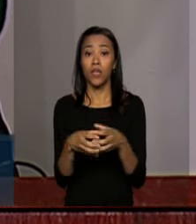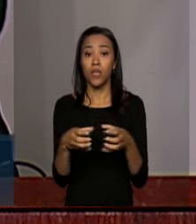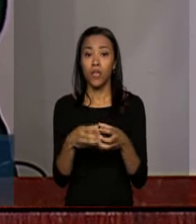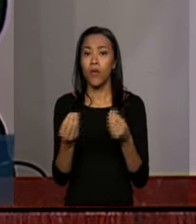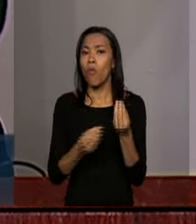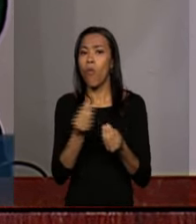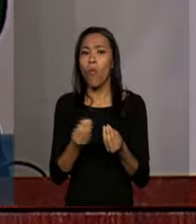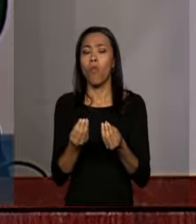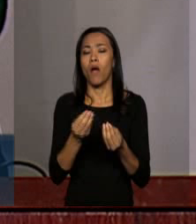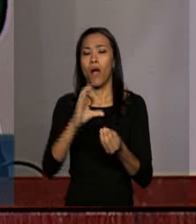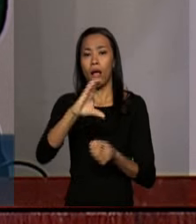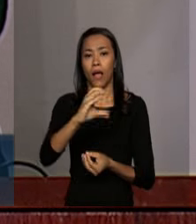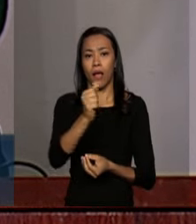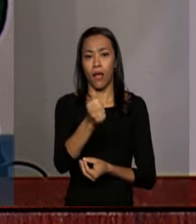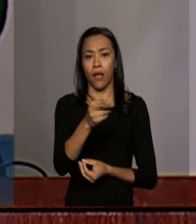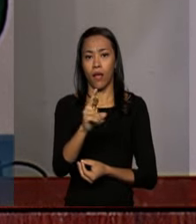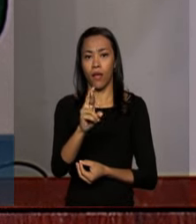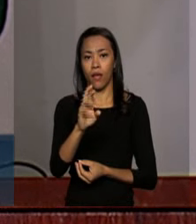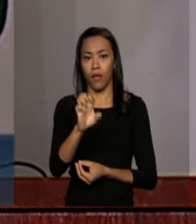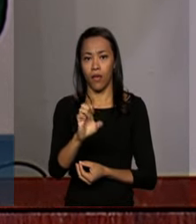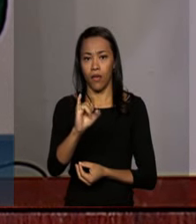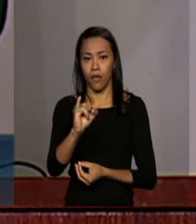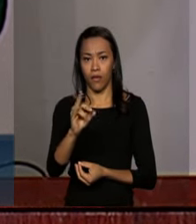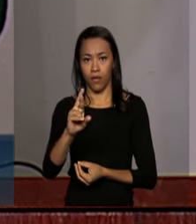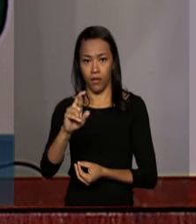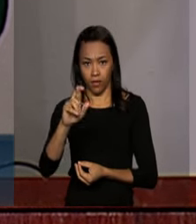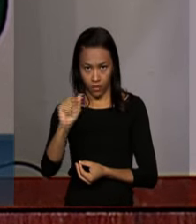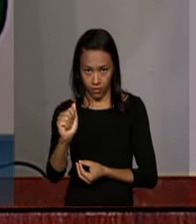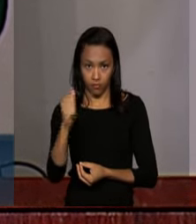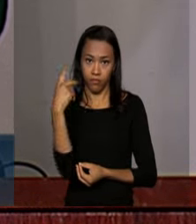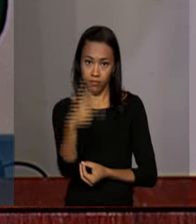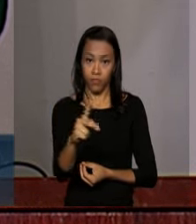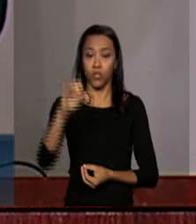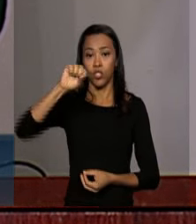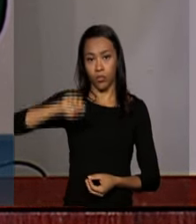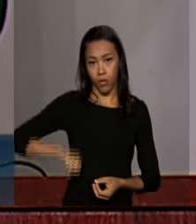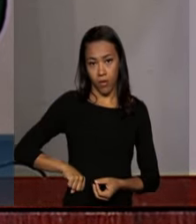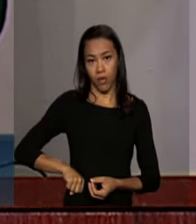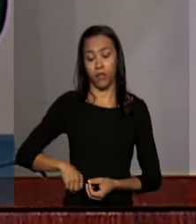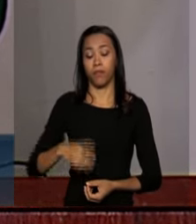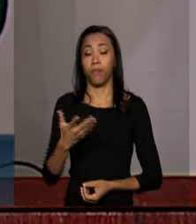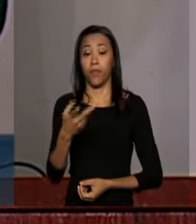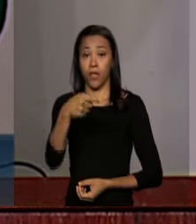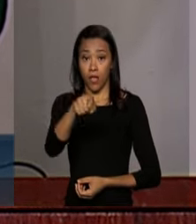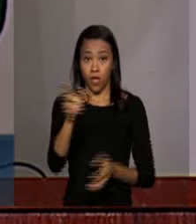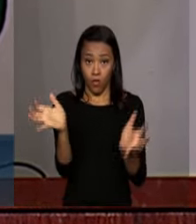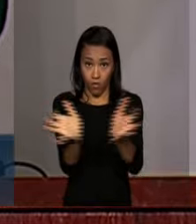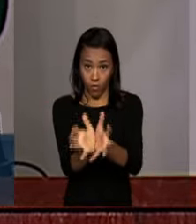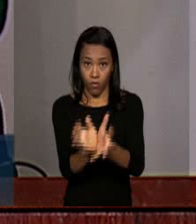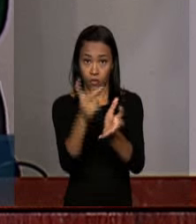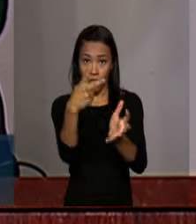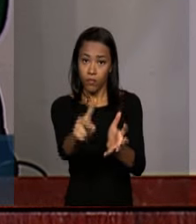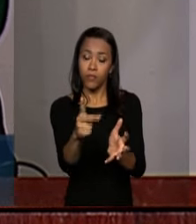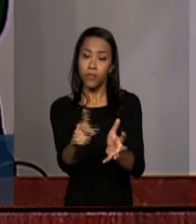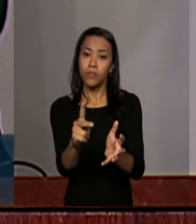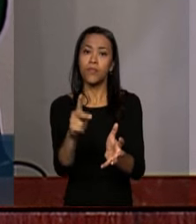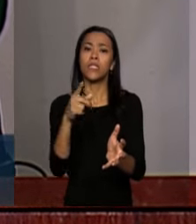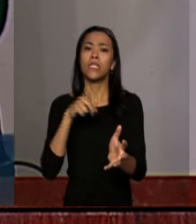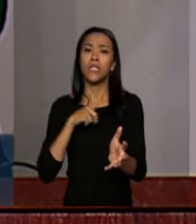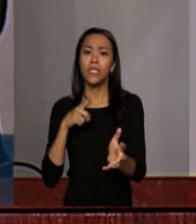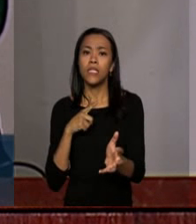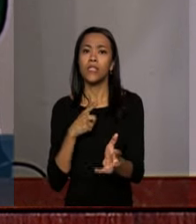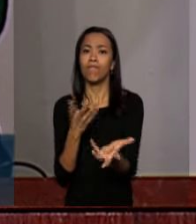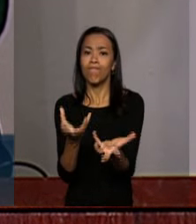novos diplomatas no longo prazo. Minha geração, que ora executa a nossa política externa, tem